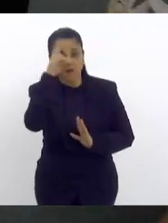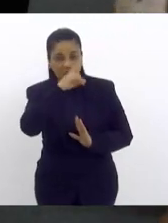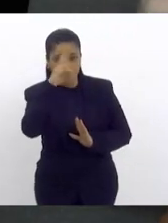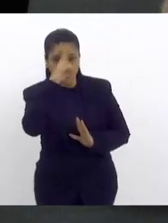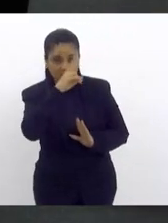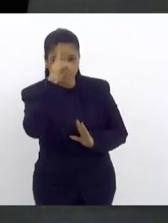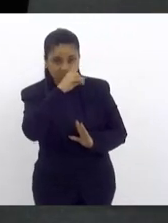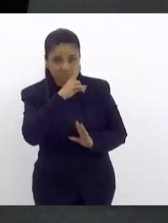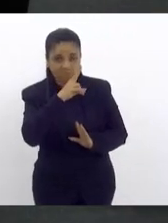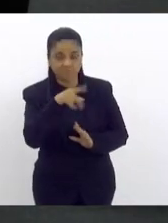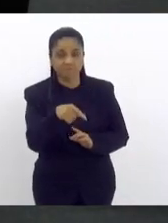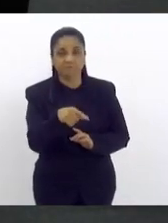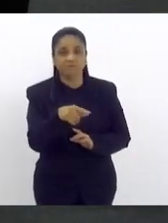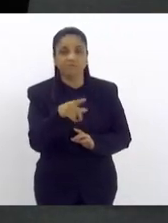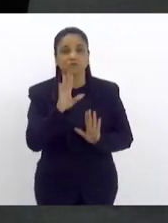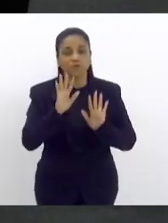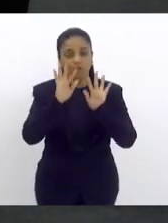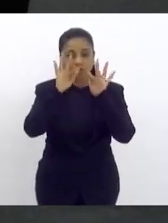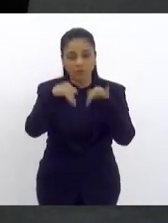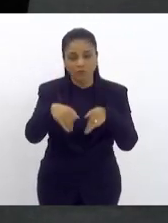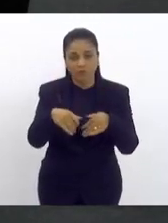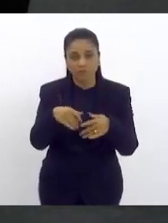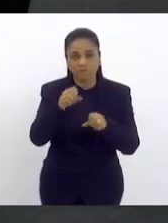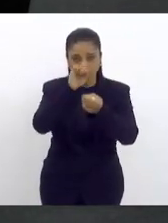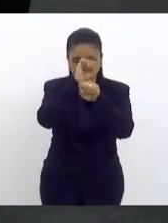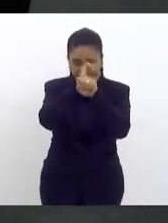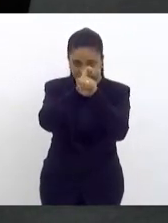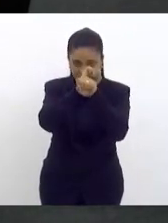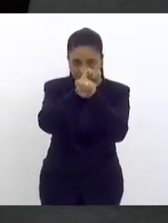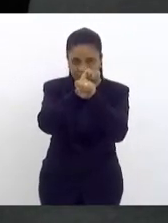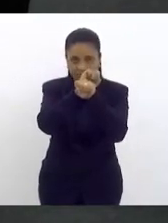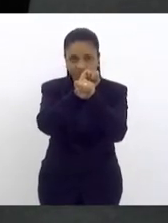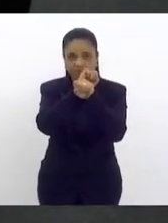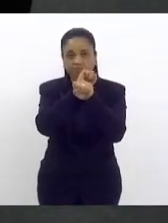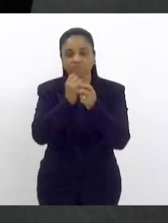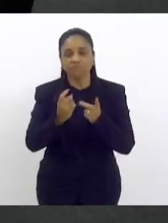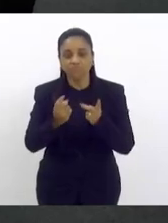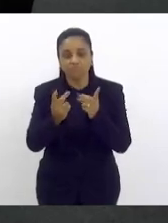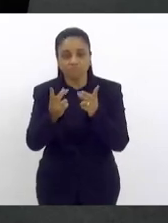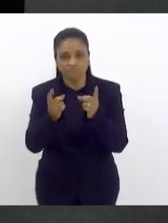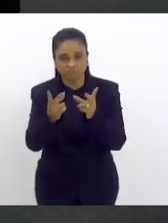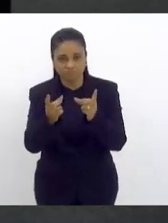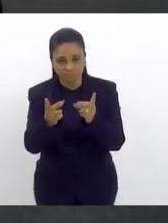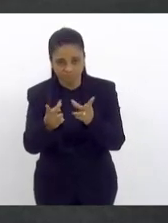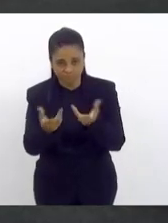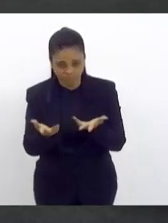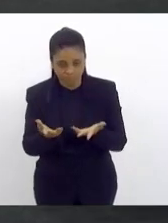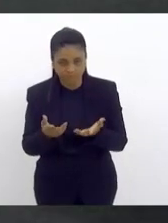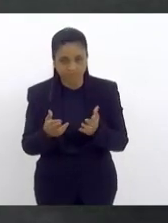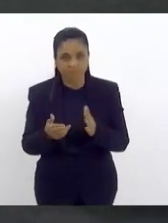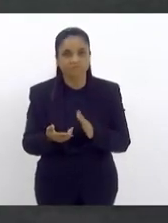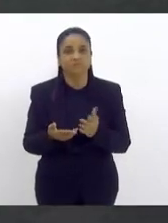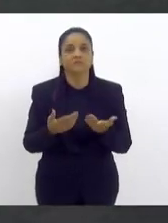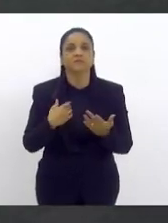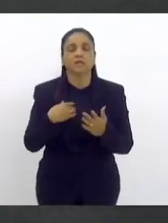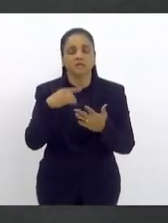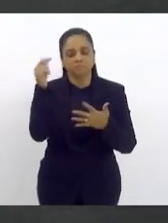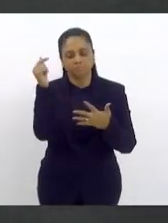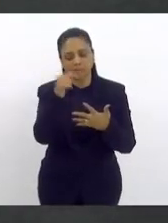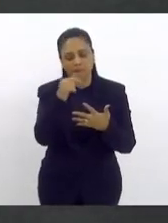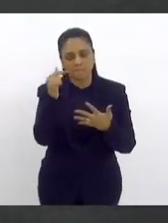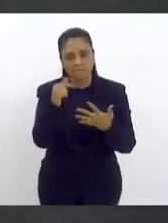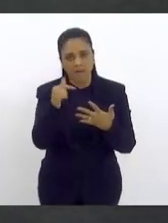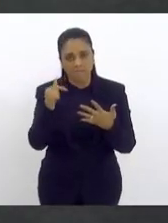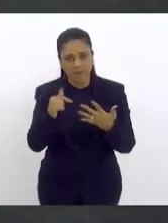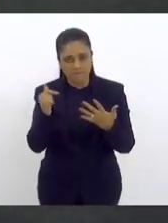do fim do tráfico de escravos e a sua Abolição queria fazer Breves considerações além do